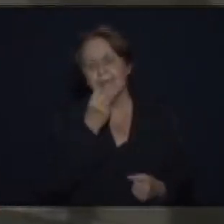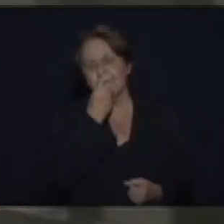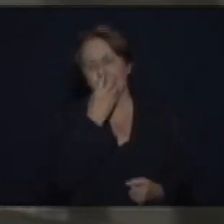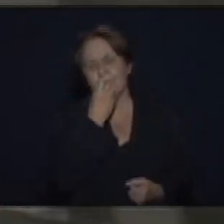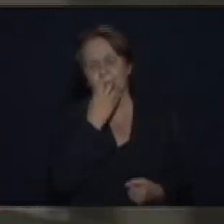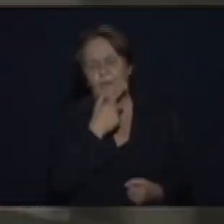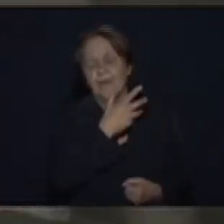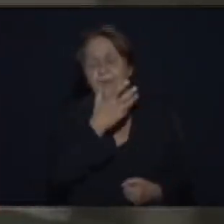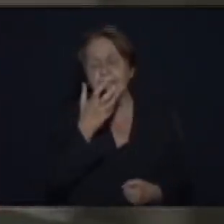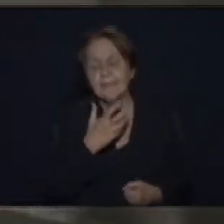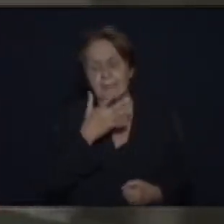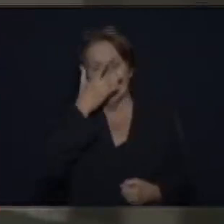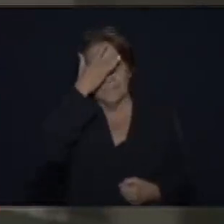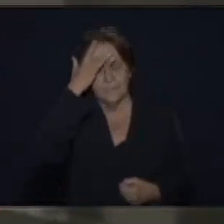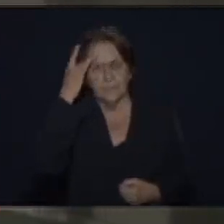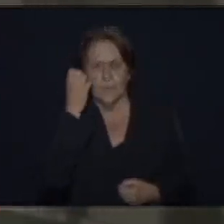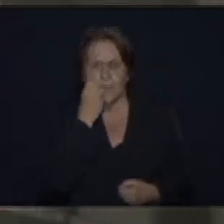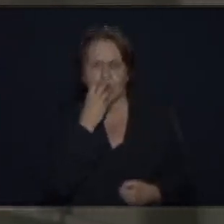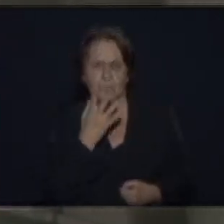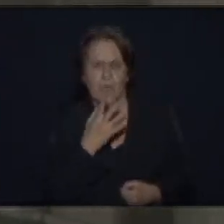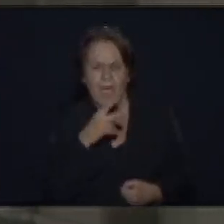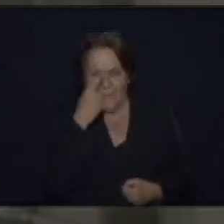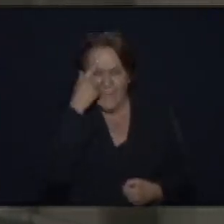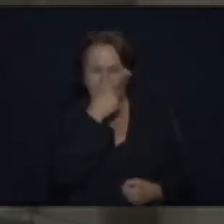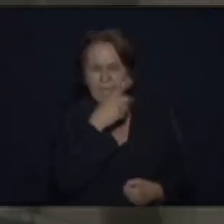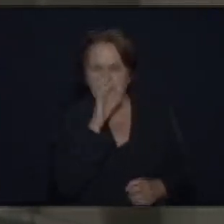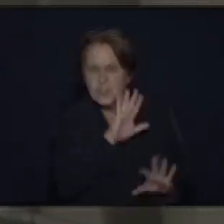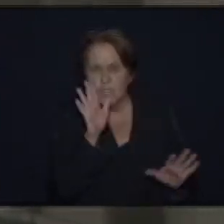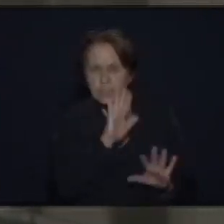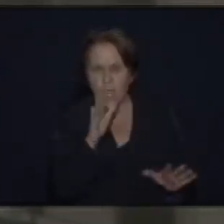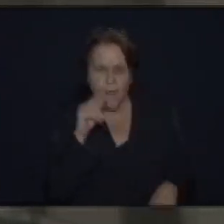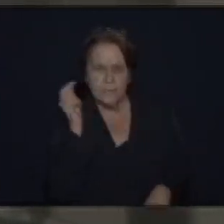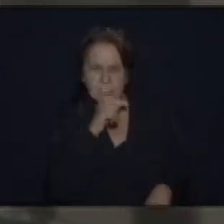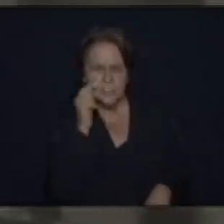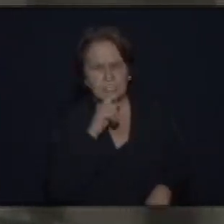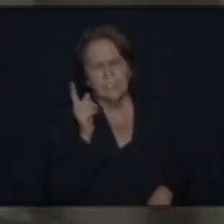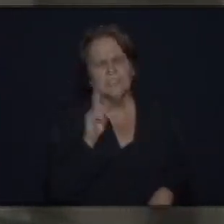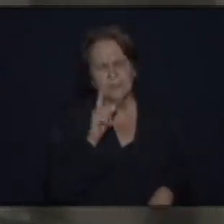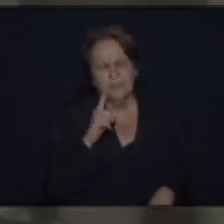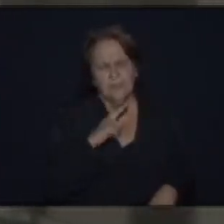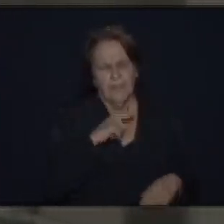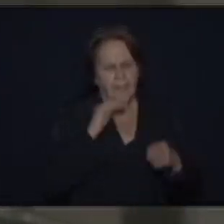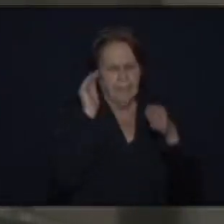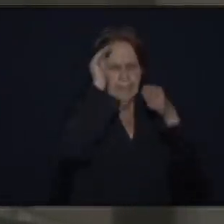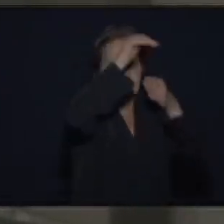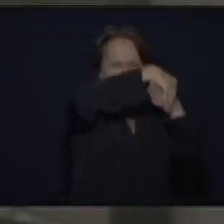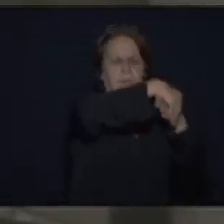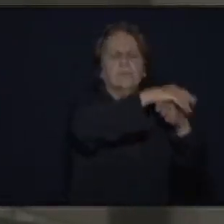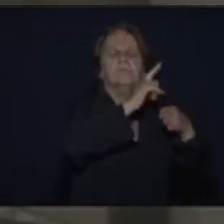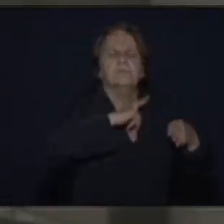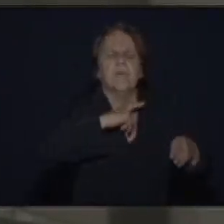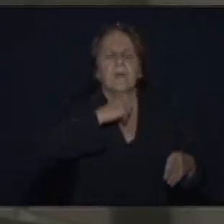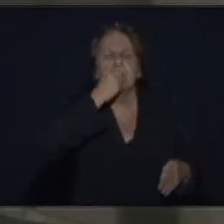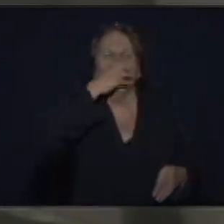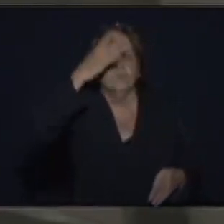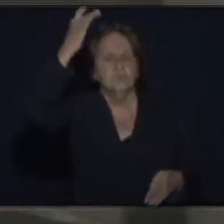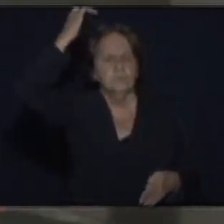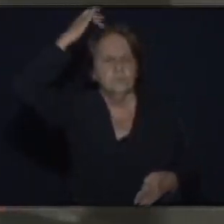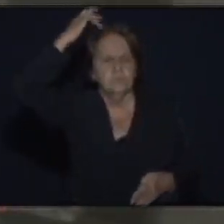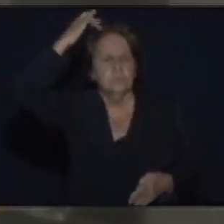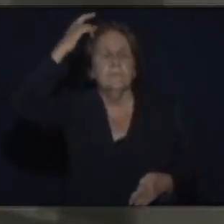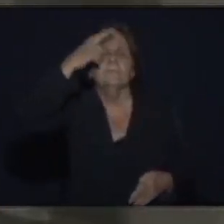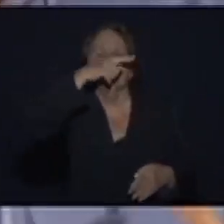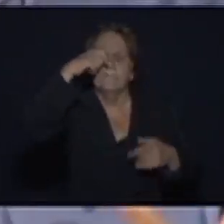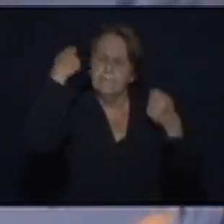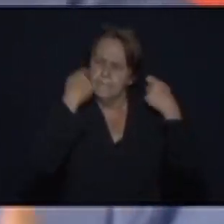voto só sendo uma pessoa demagógica é uma pessoa que tem ali uma boa índole mas ainda